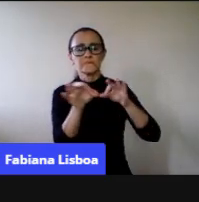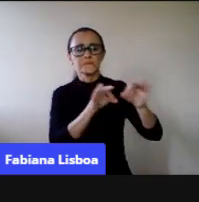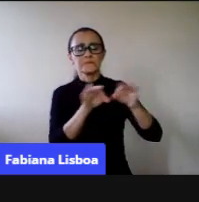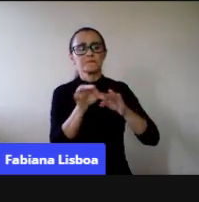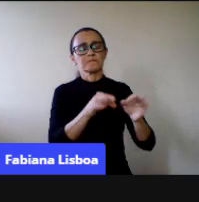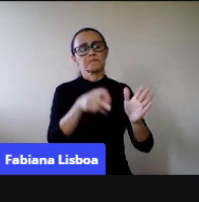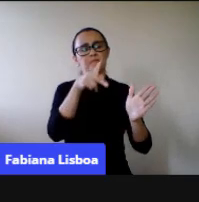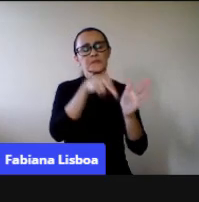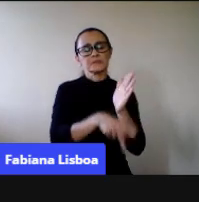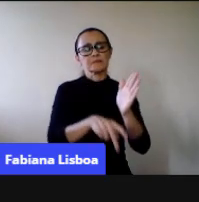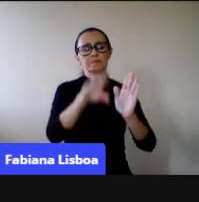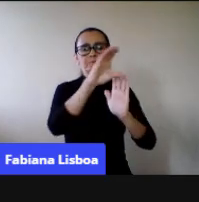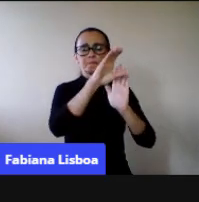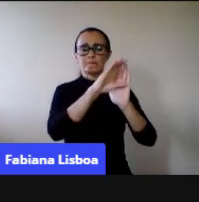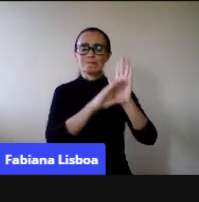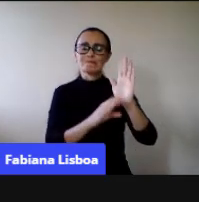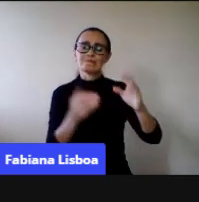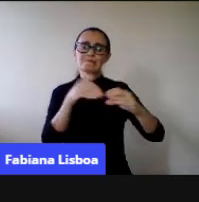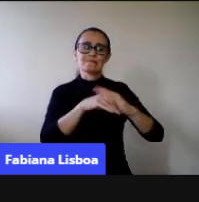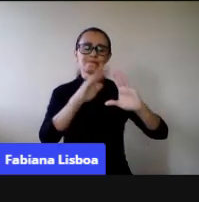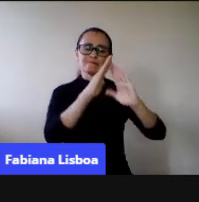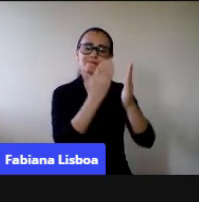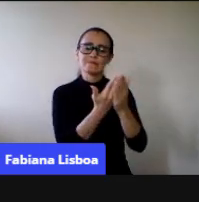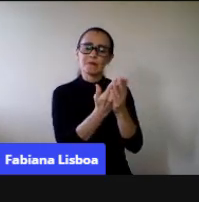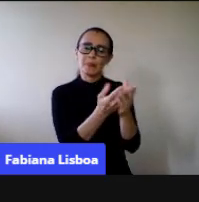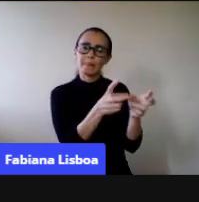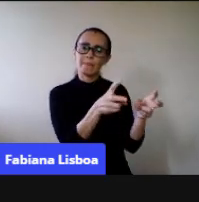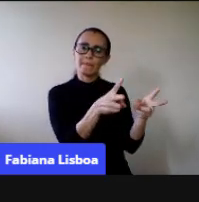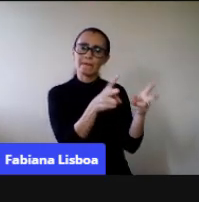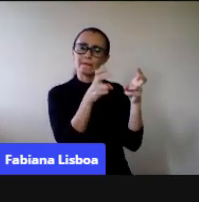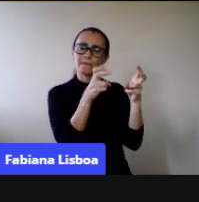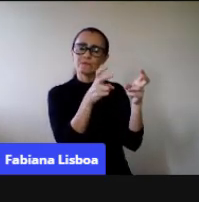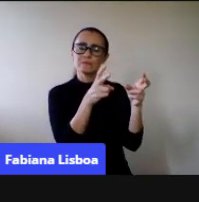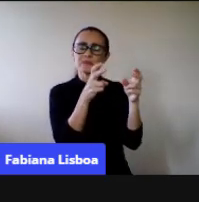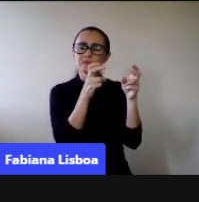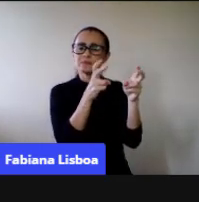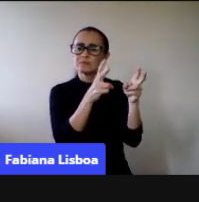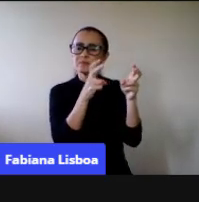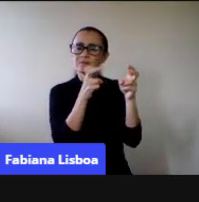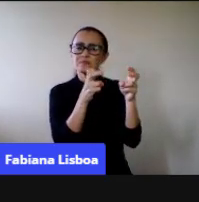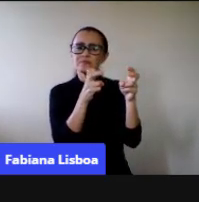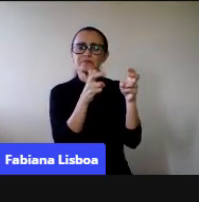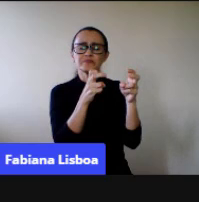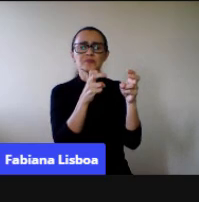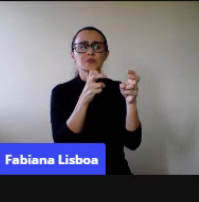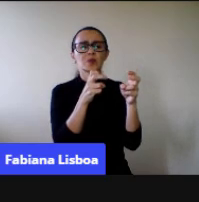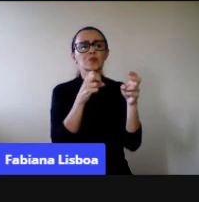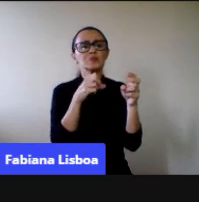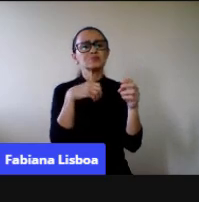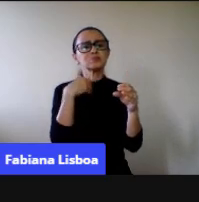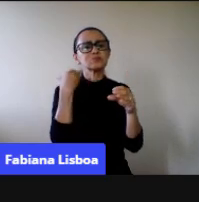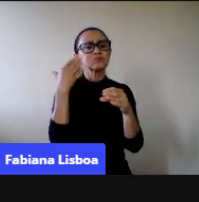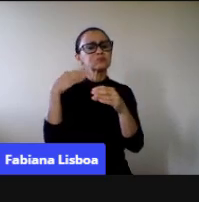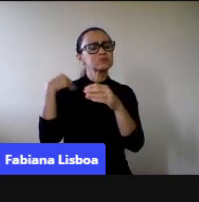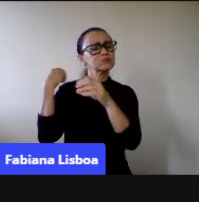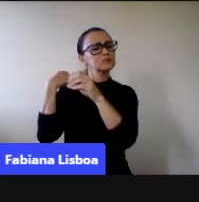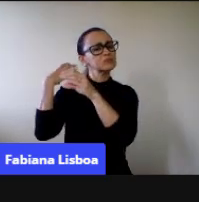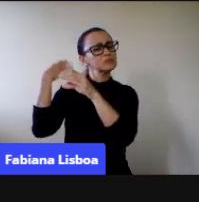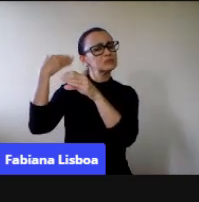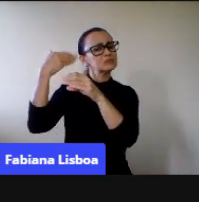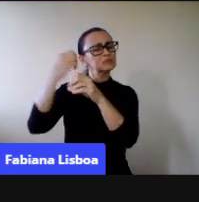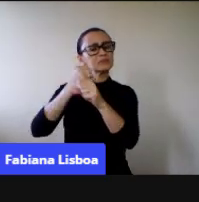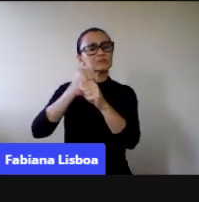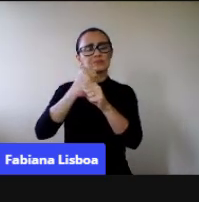os conteúdos escolares, vamos percebendo, né, que ao longo dos anos, aquilo que aprendemos em nossa trajetória